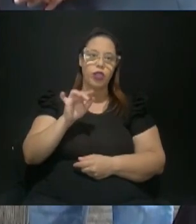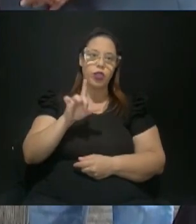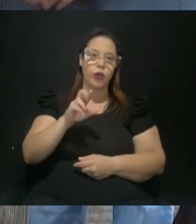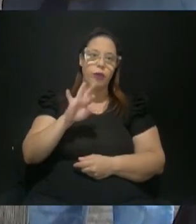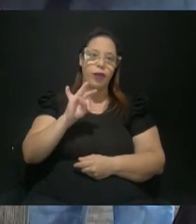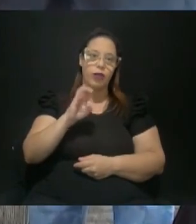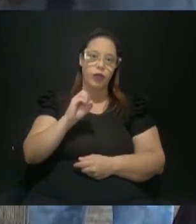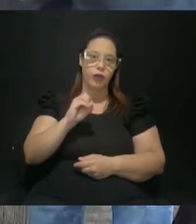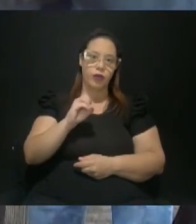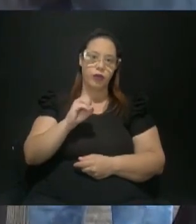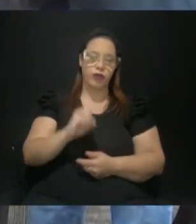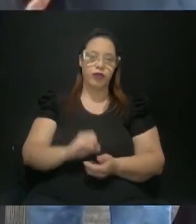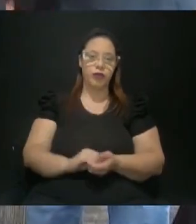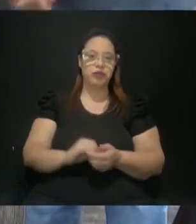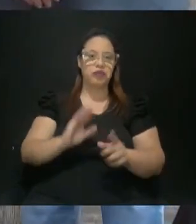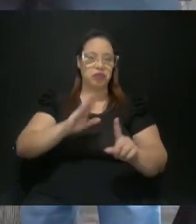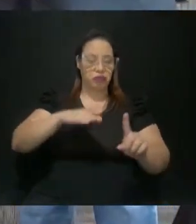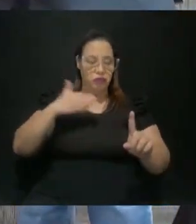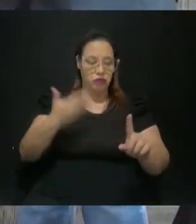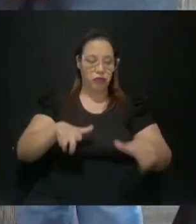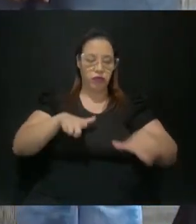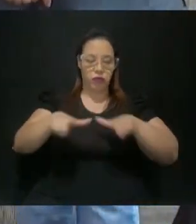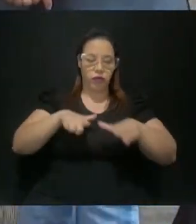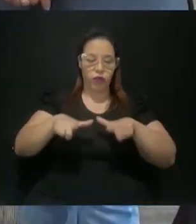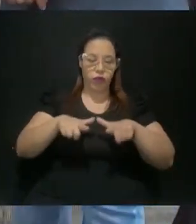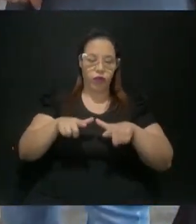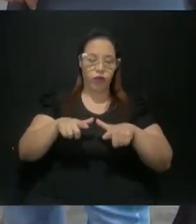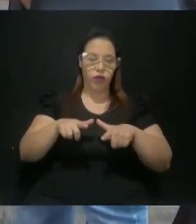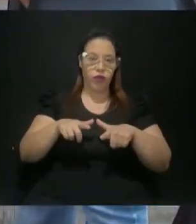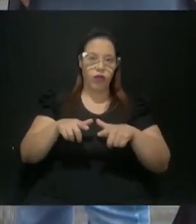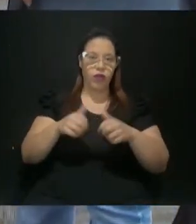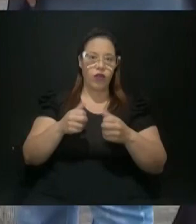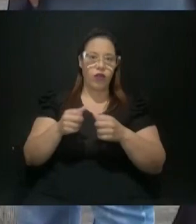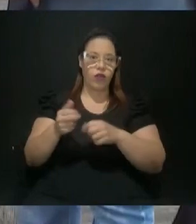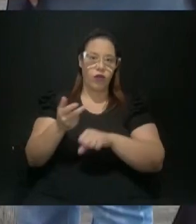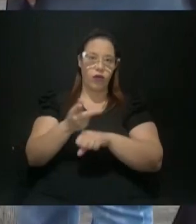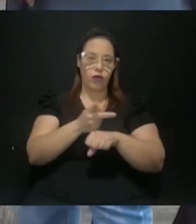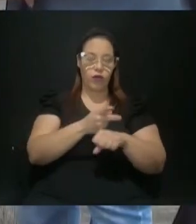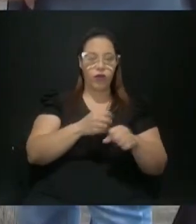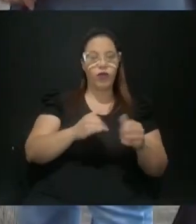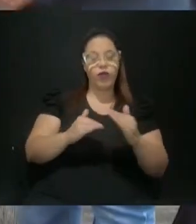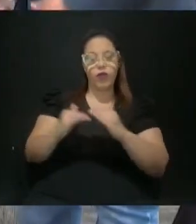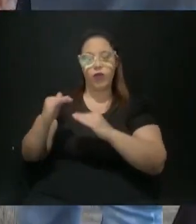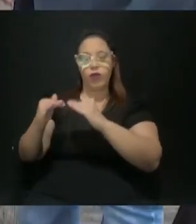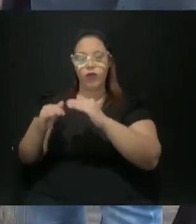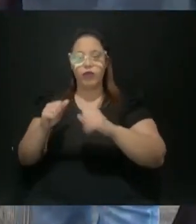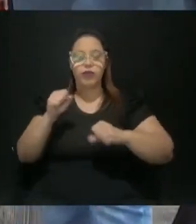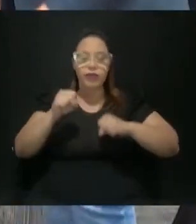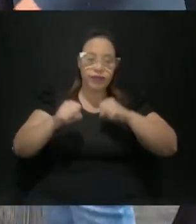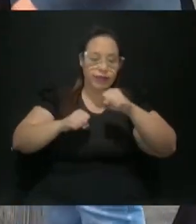O homenageado trabalha como vendedor ambulante, percorrendo as ruas de bicicleta vendendo salgados e